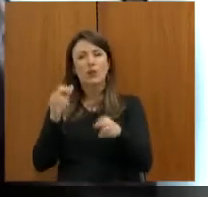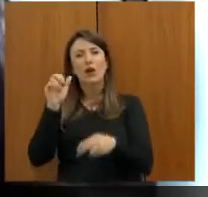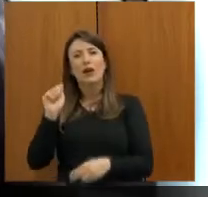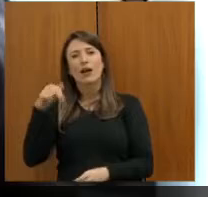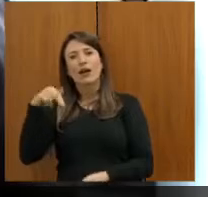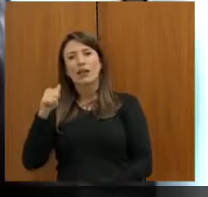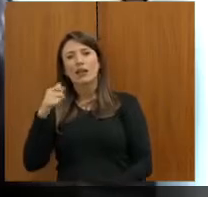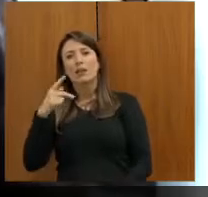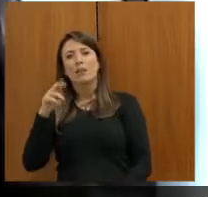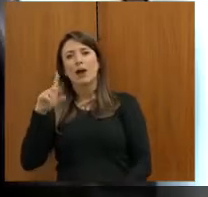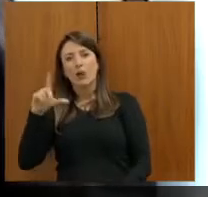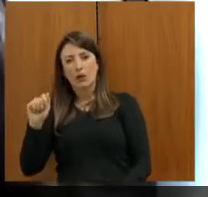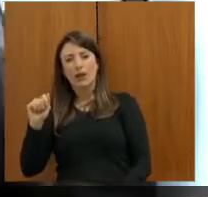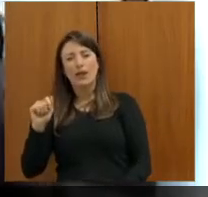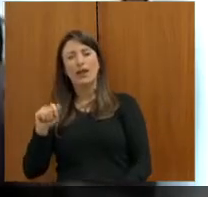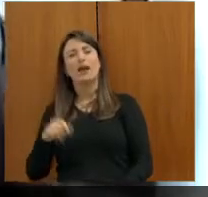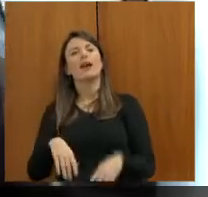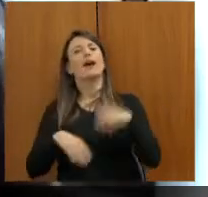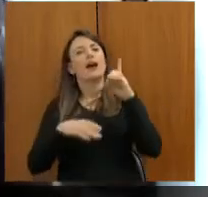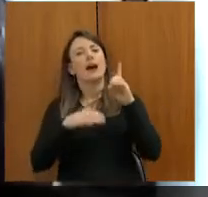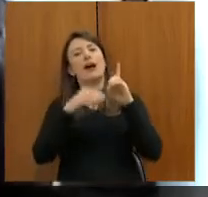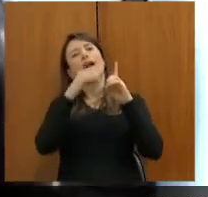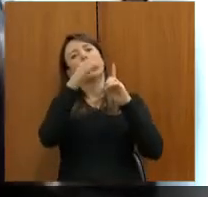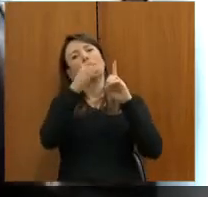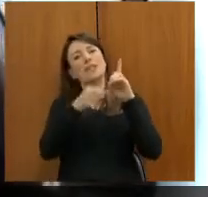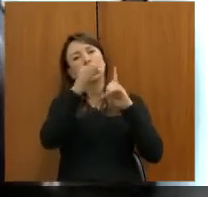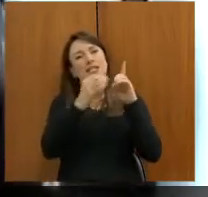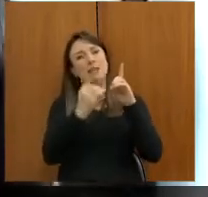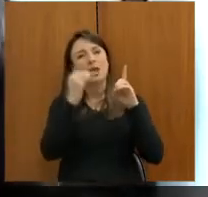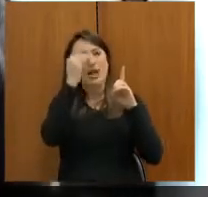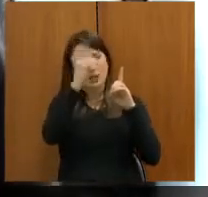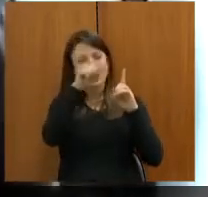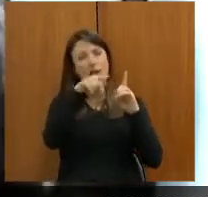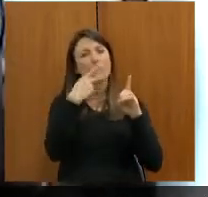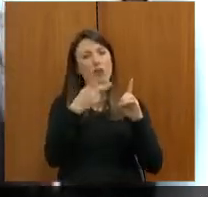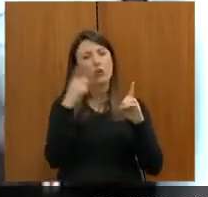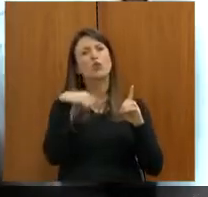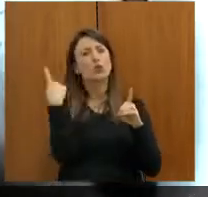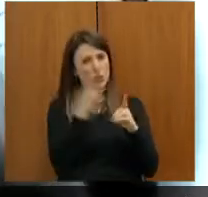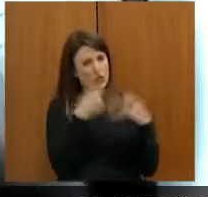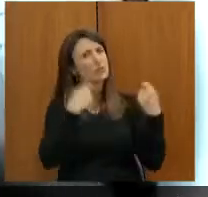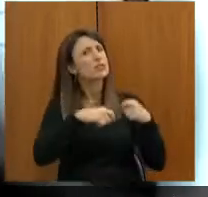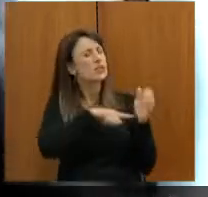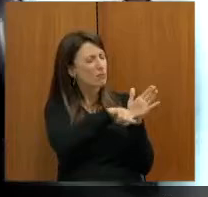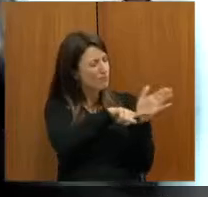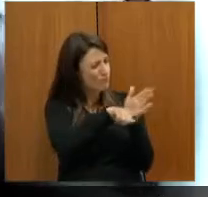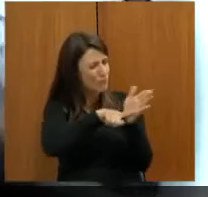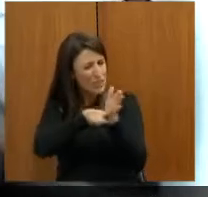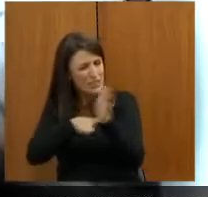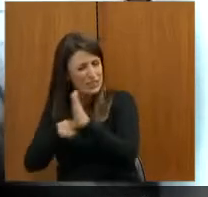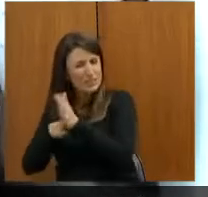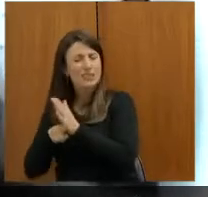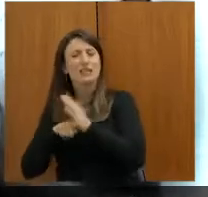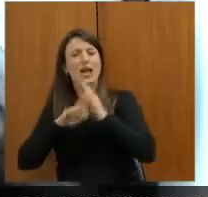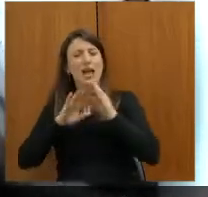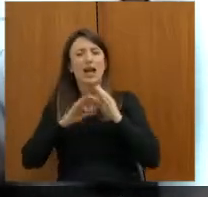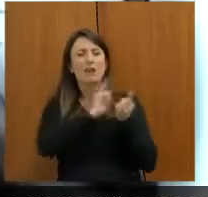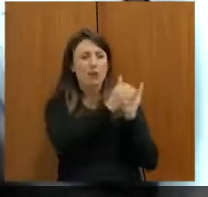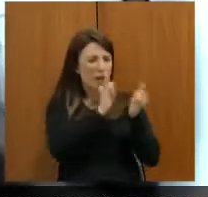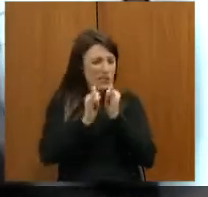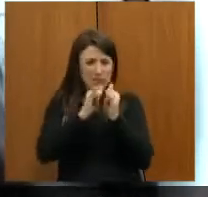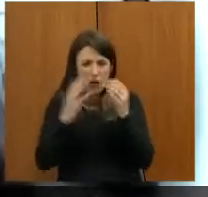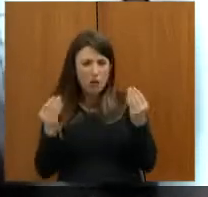Paula Teixeira desembargadora e eu colocado que nós precisamos compilar e cidade e nós precisamos mesmo porque